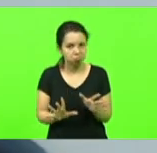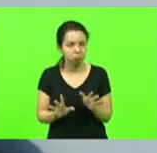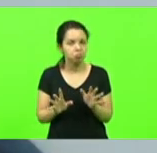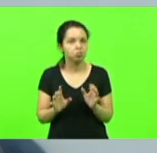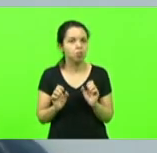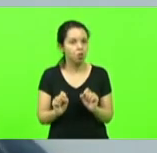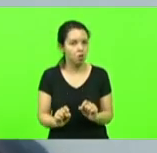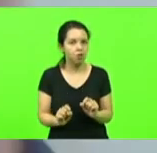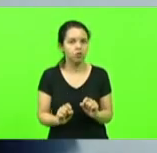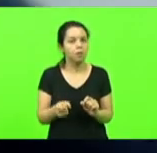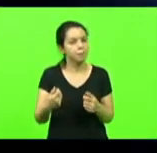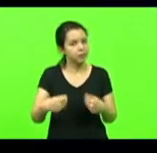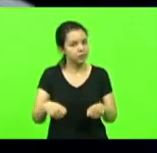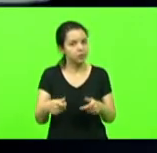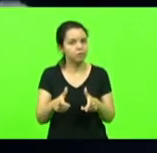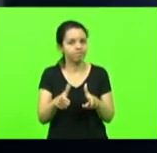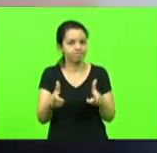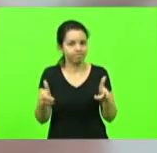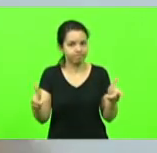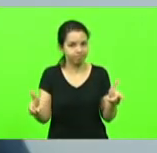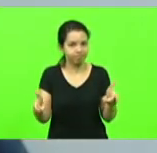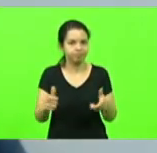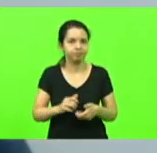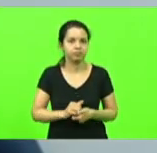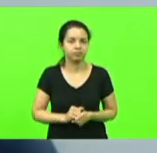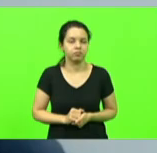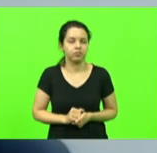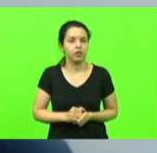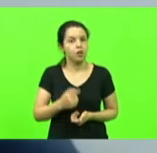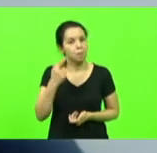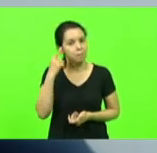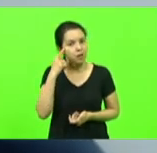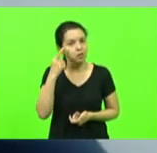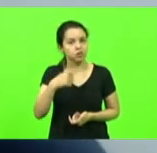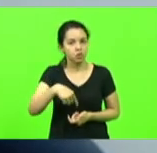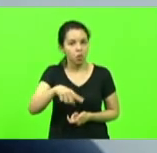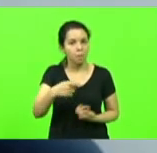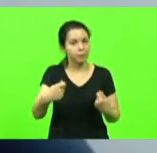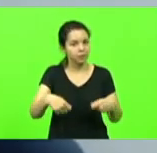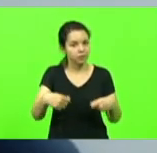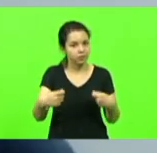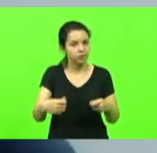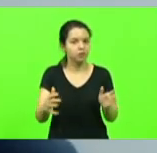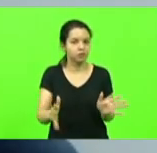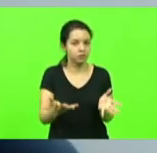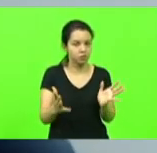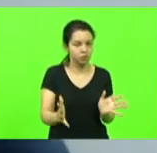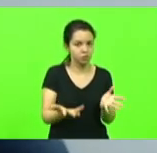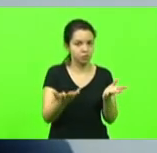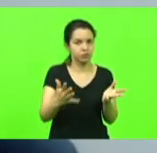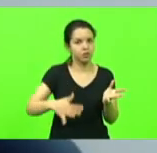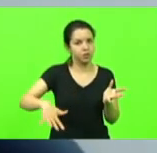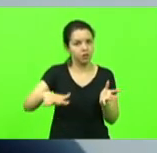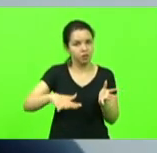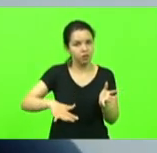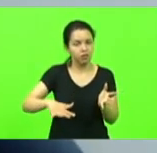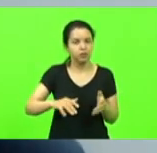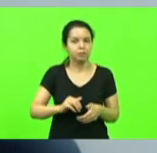então, ampliar essas questões. Penso, sim, que precisamos de um incentivo na área